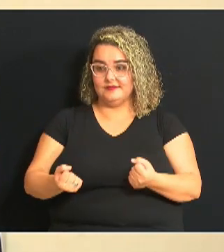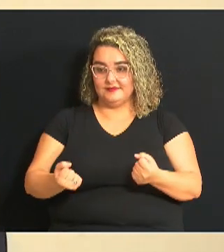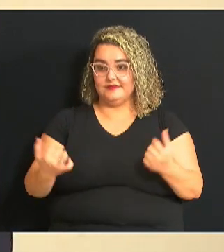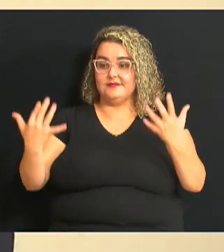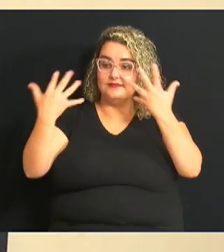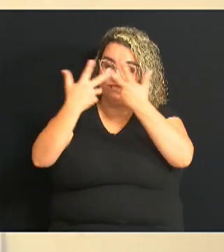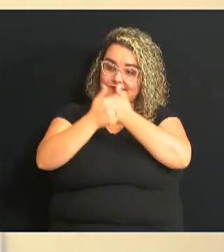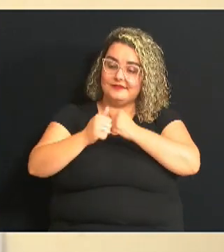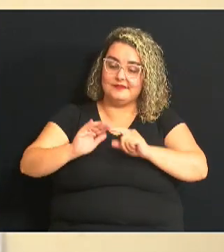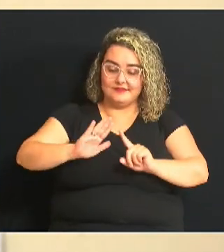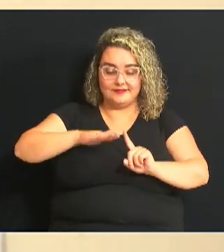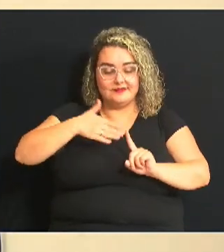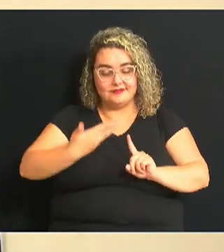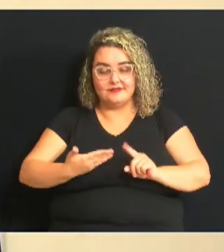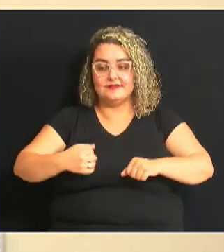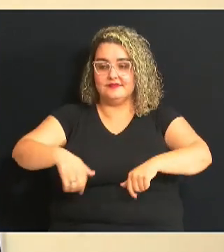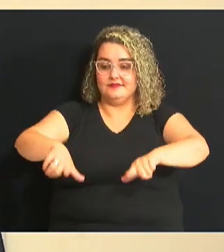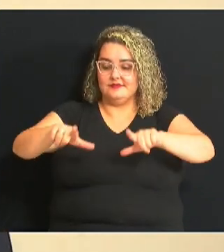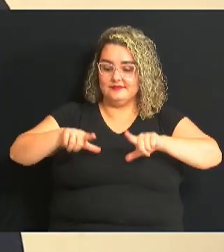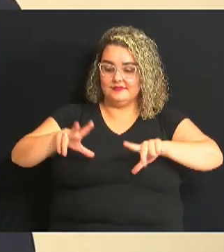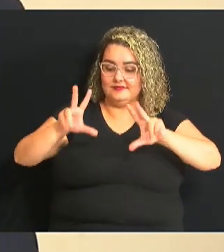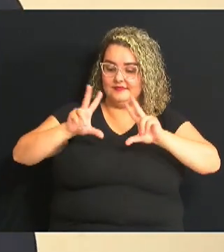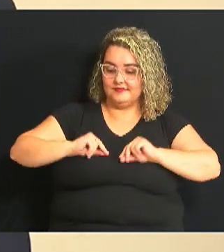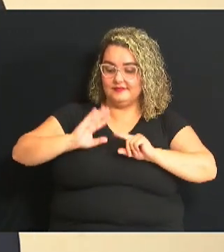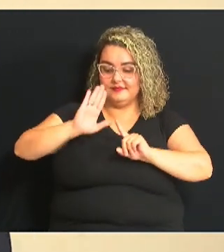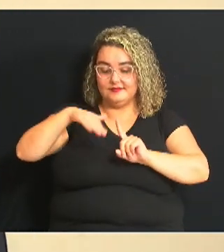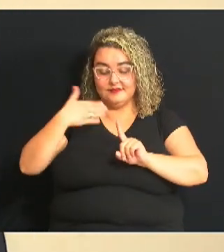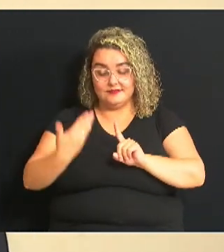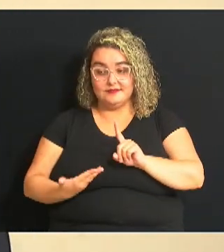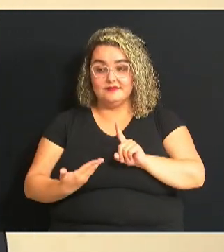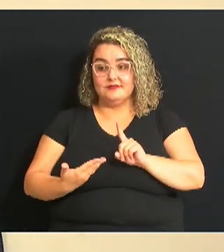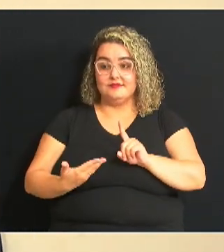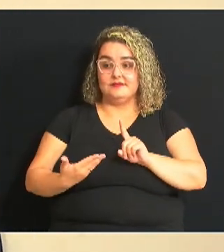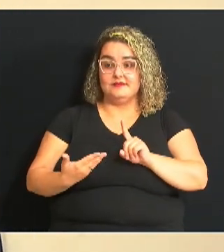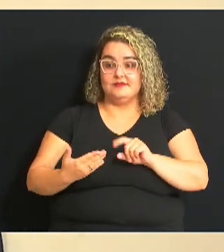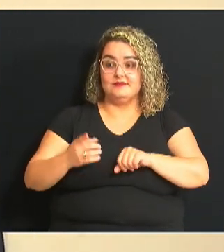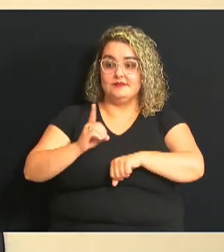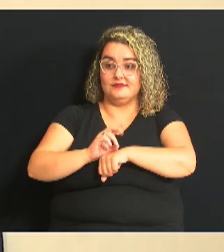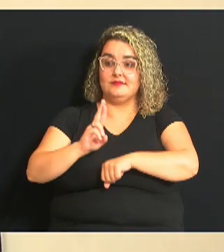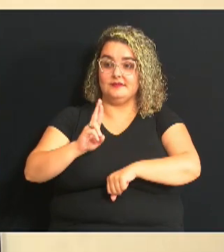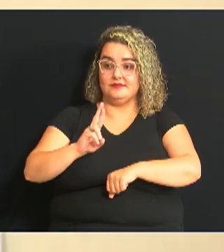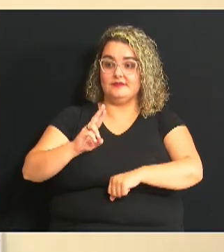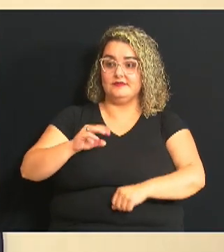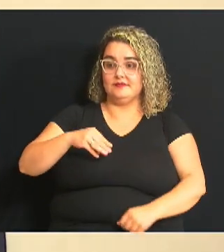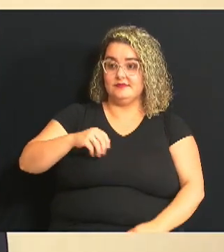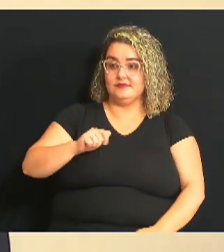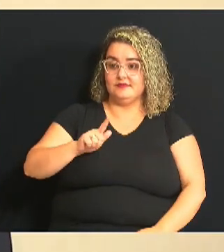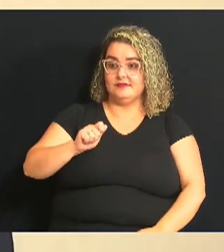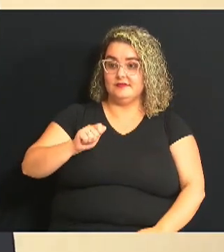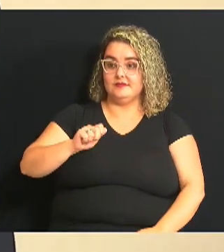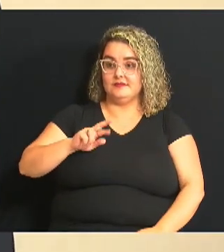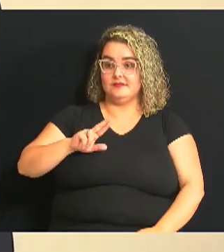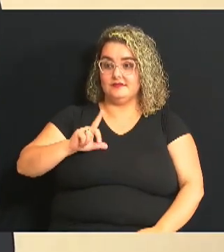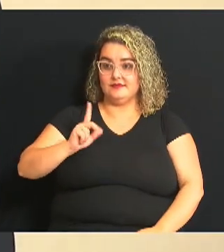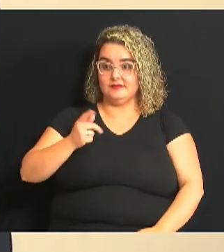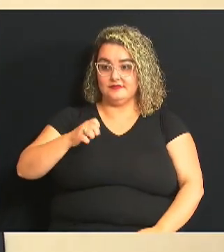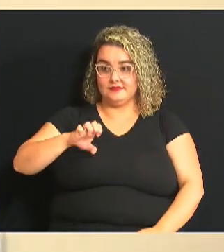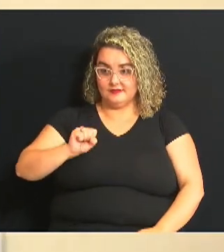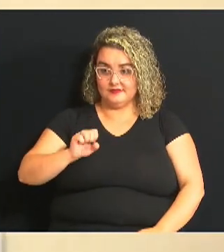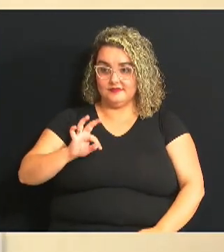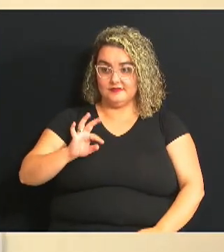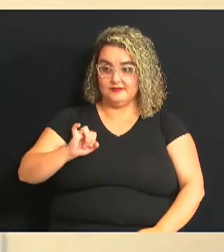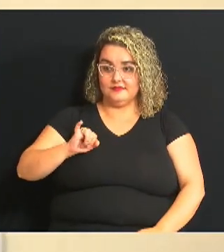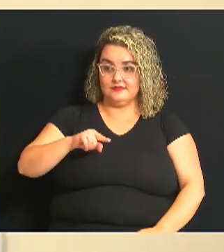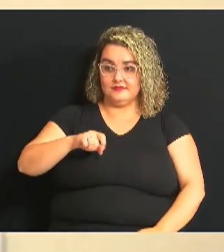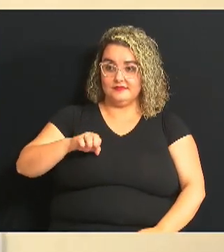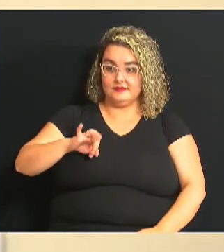homenagem, que é o diploma de honra ao mérito, professor Dr. Magalhães Teixeira, Roberto Magalhães Teixeira.